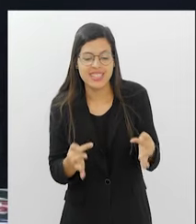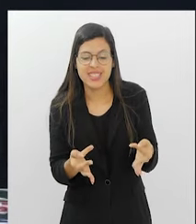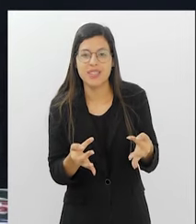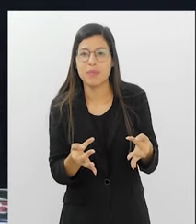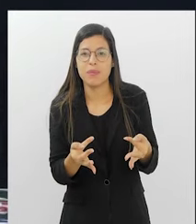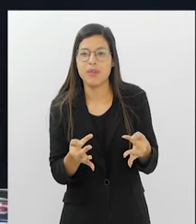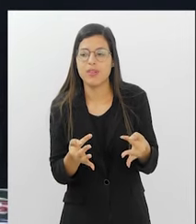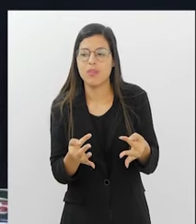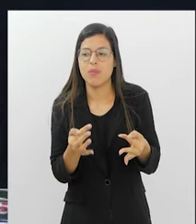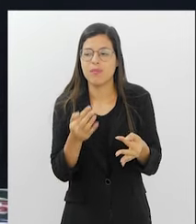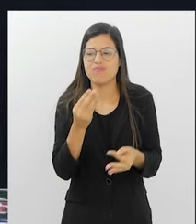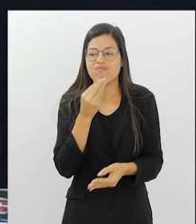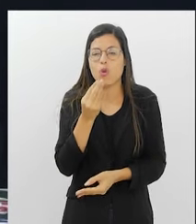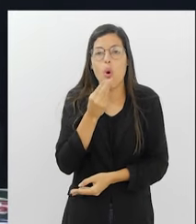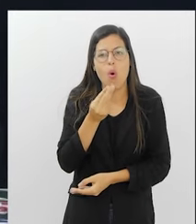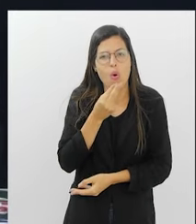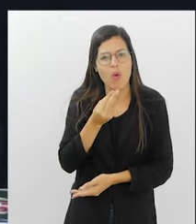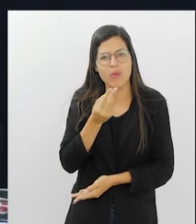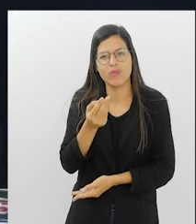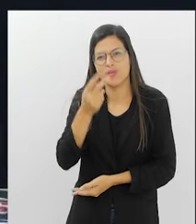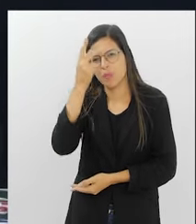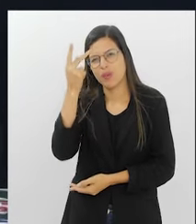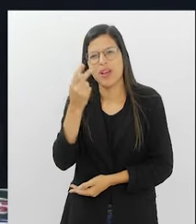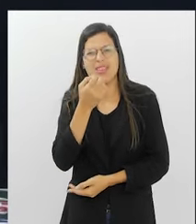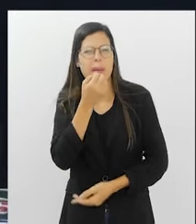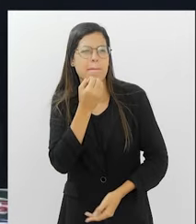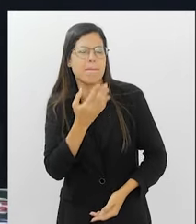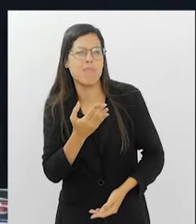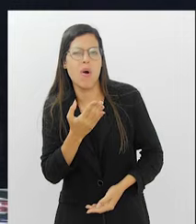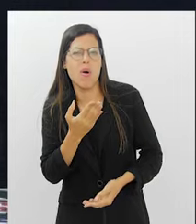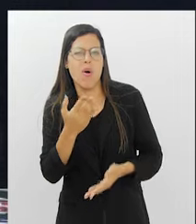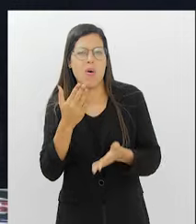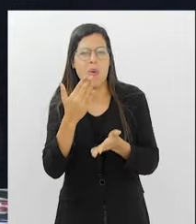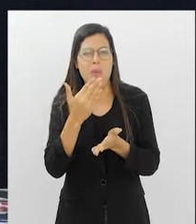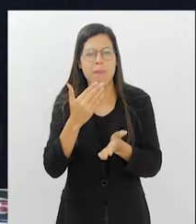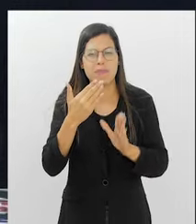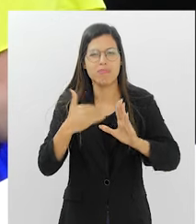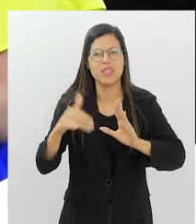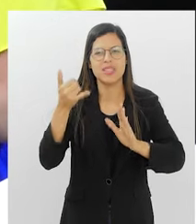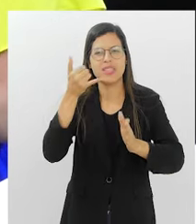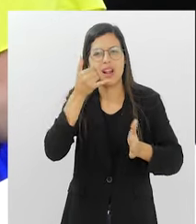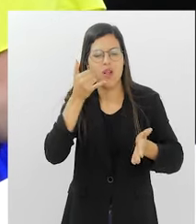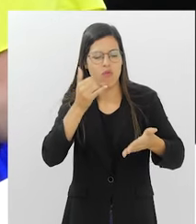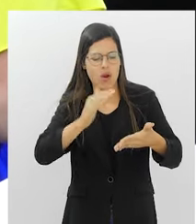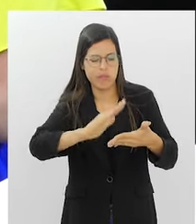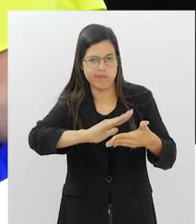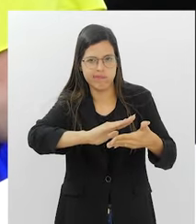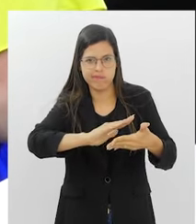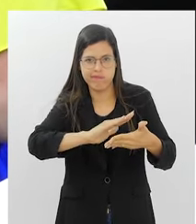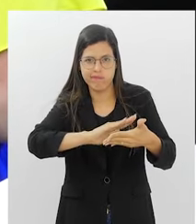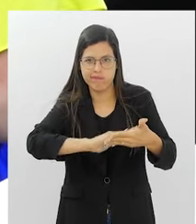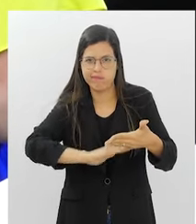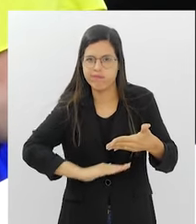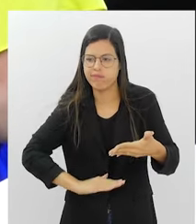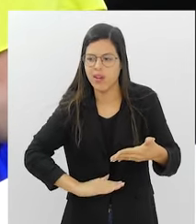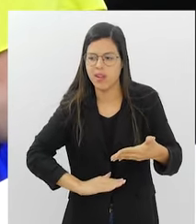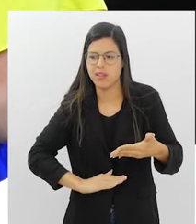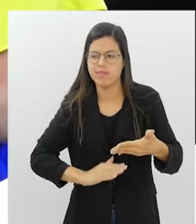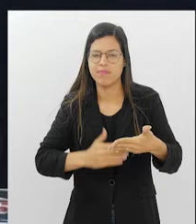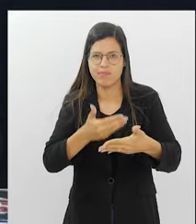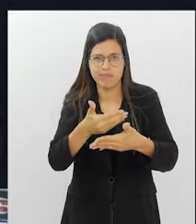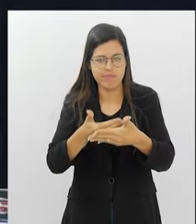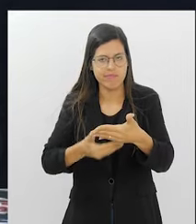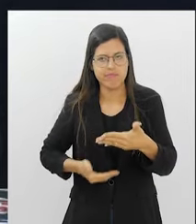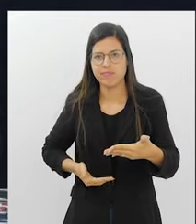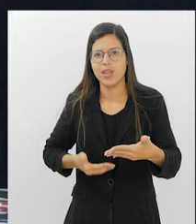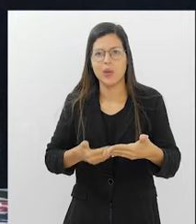mas ninguém Ah tá bom assim passa um fax gente tinha fax não existia